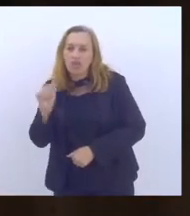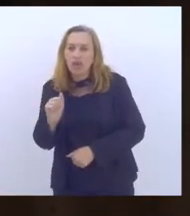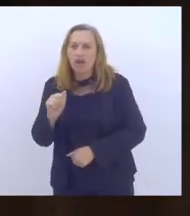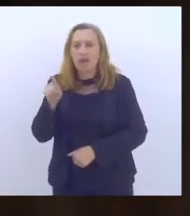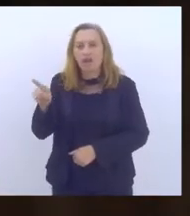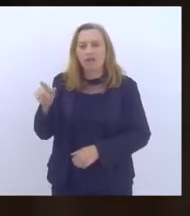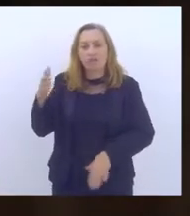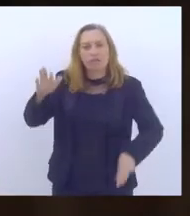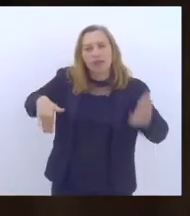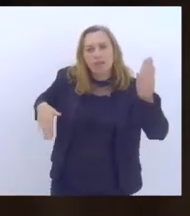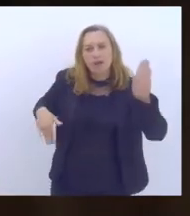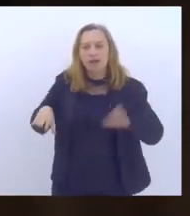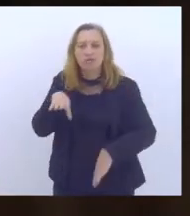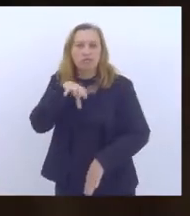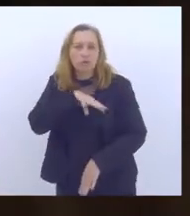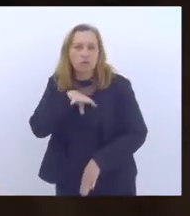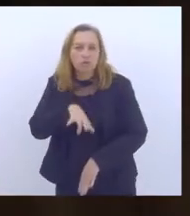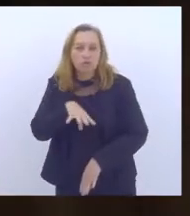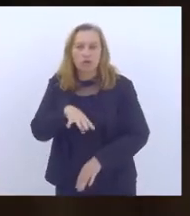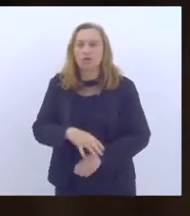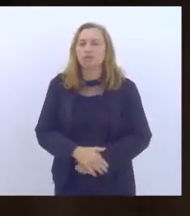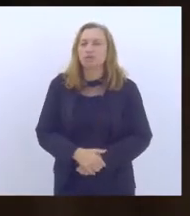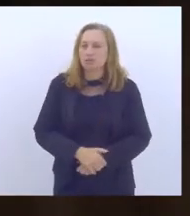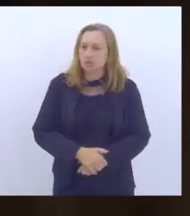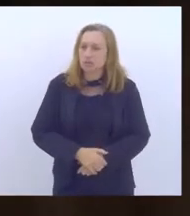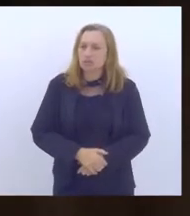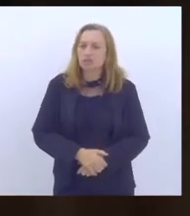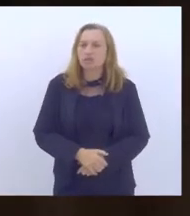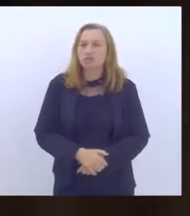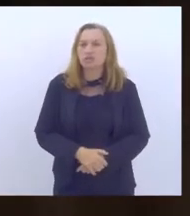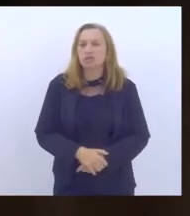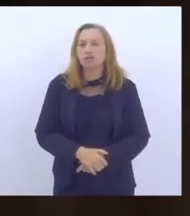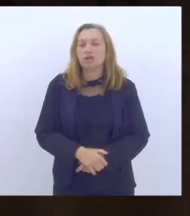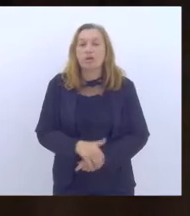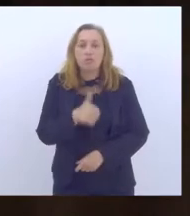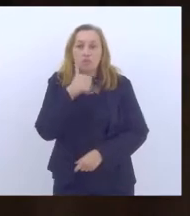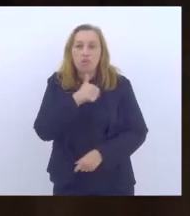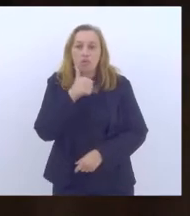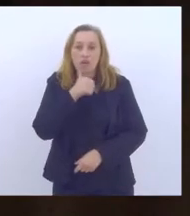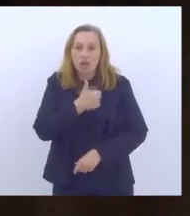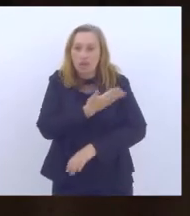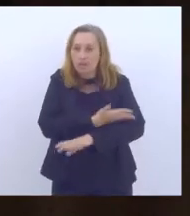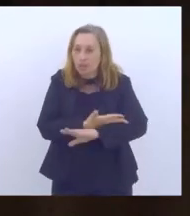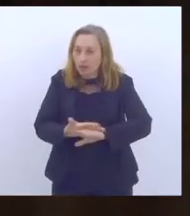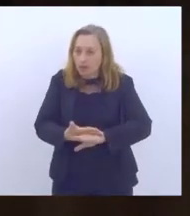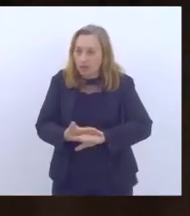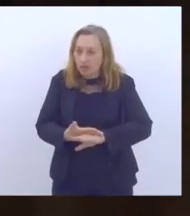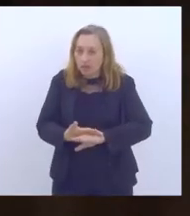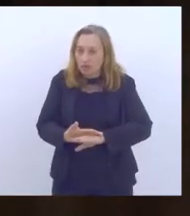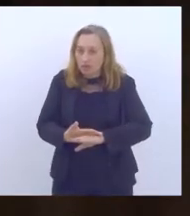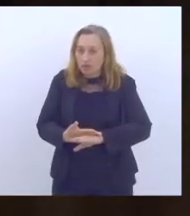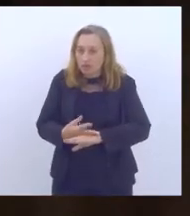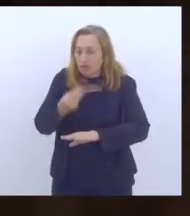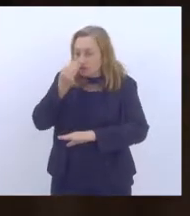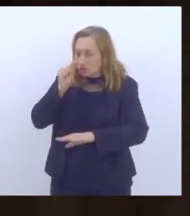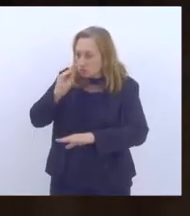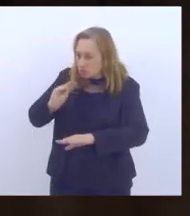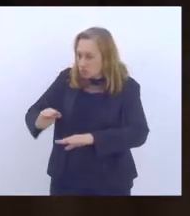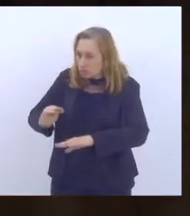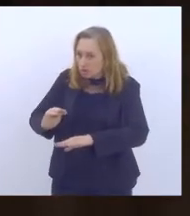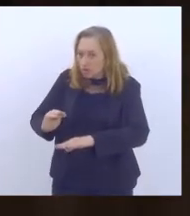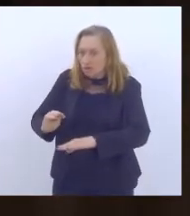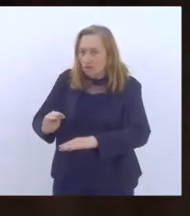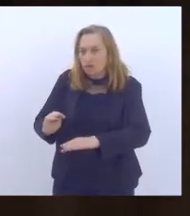Portugal foram utilizados inclusive eu abri a mulher branca que violentou que foi